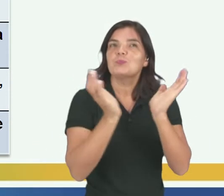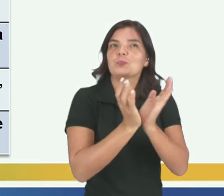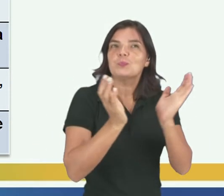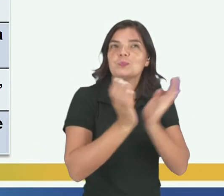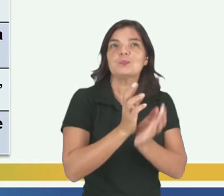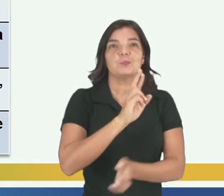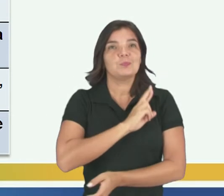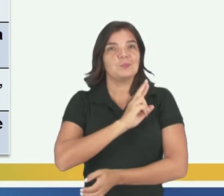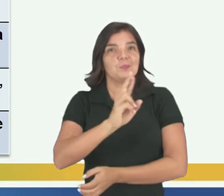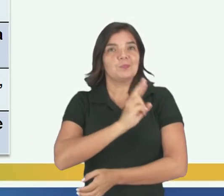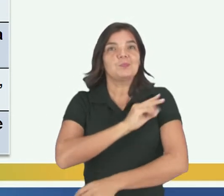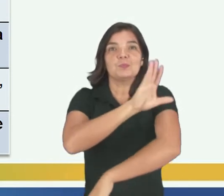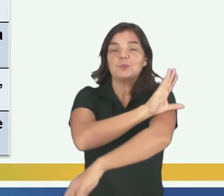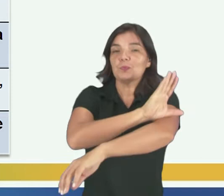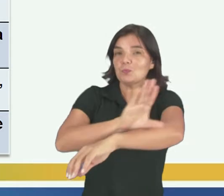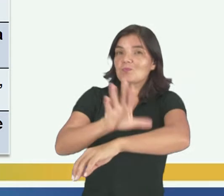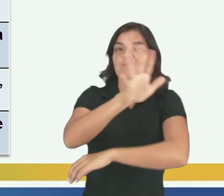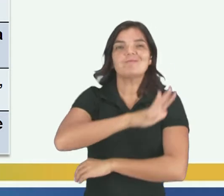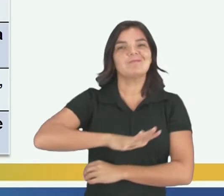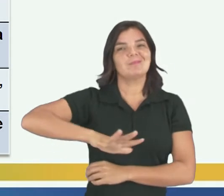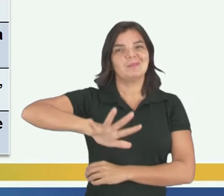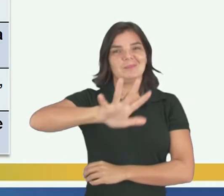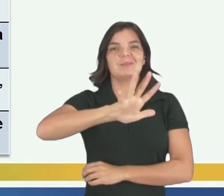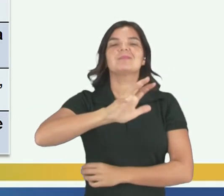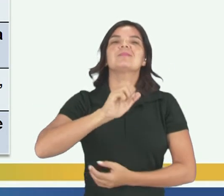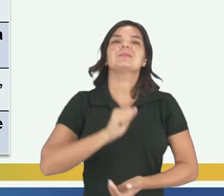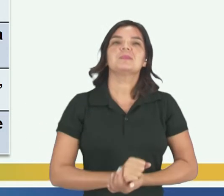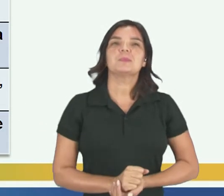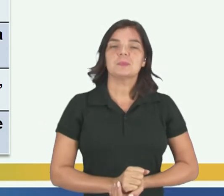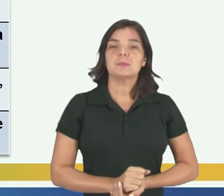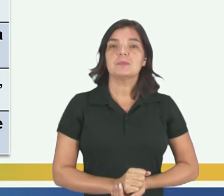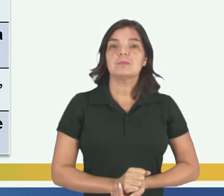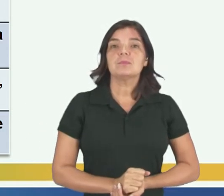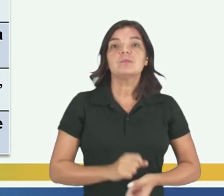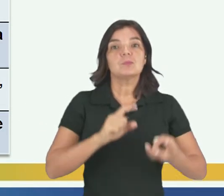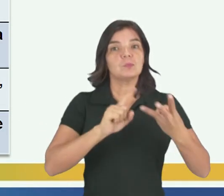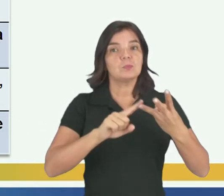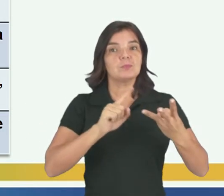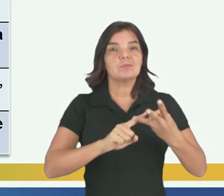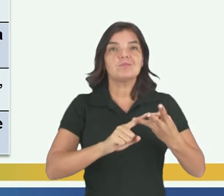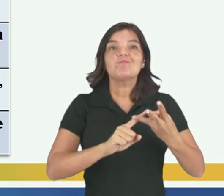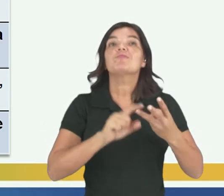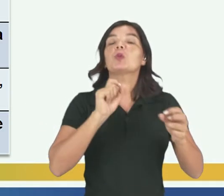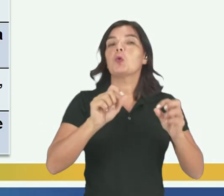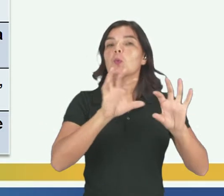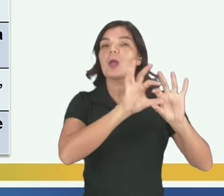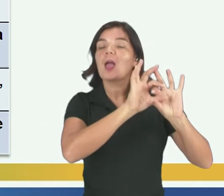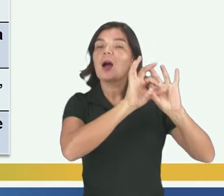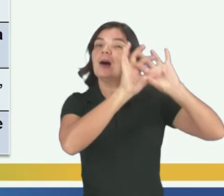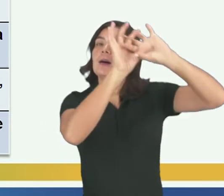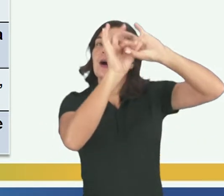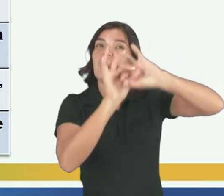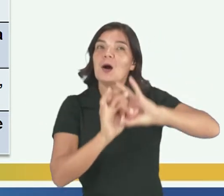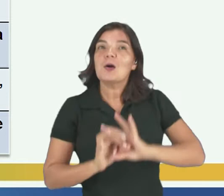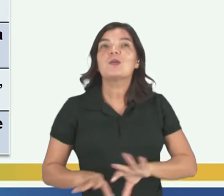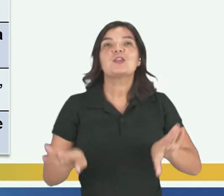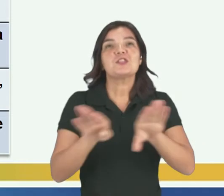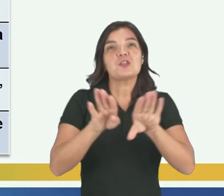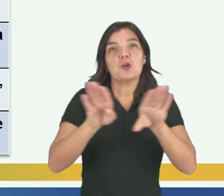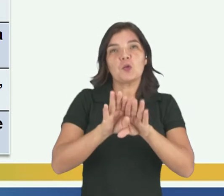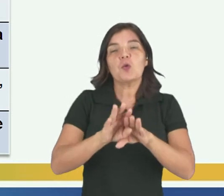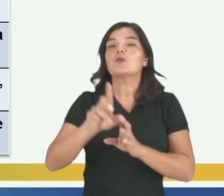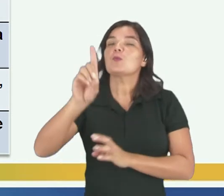grupo, religiões e culturas de um modo geral. No 3, nós vamos ter a coerência entre a relação